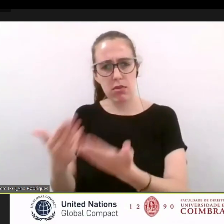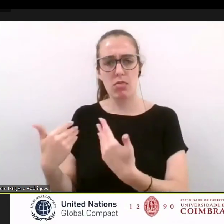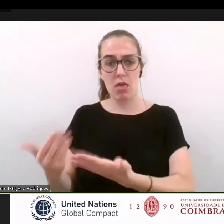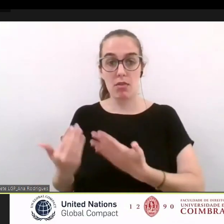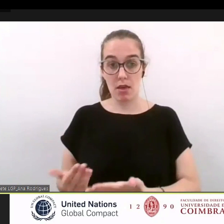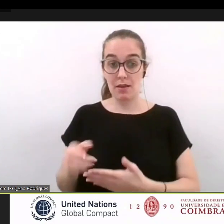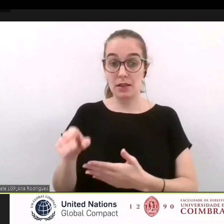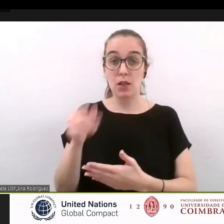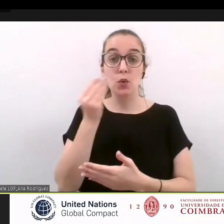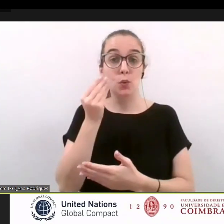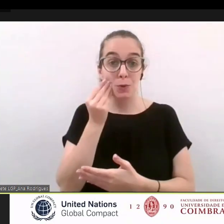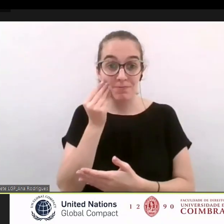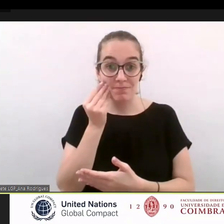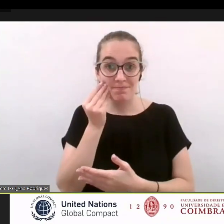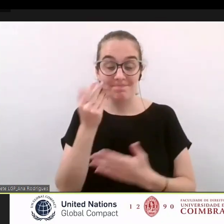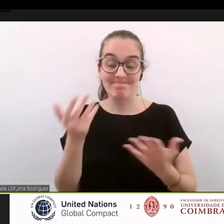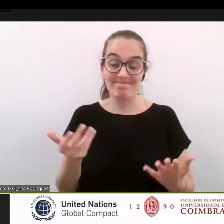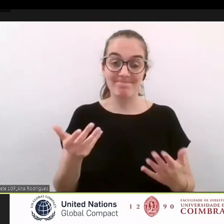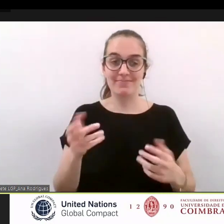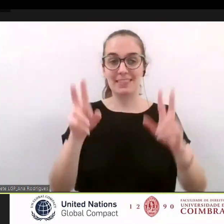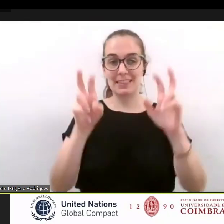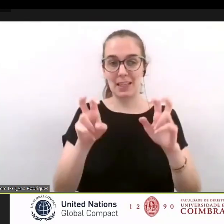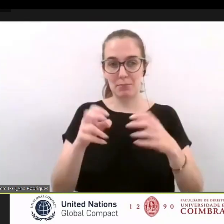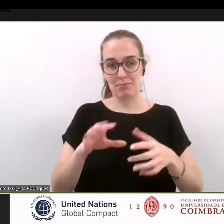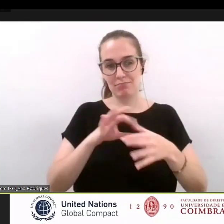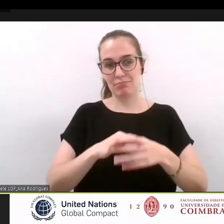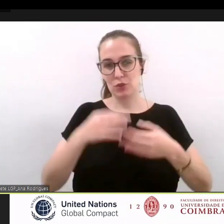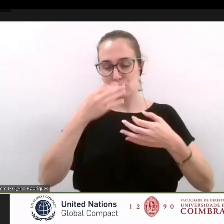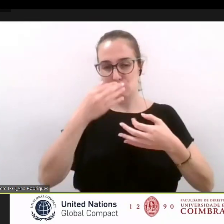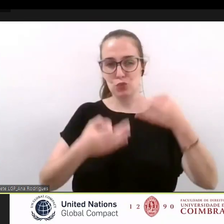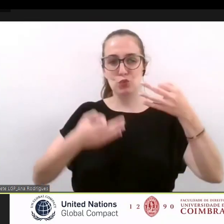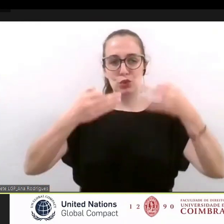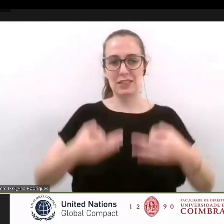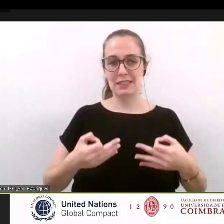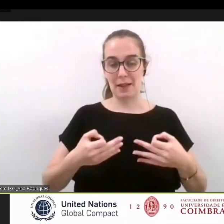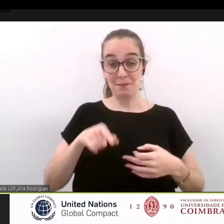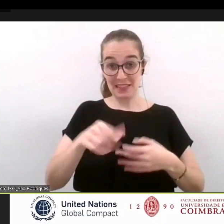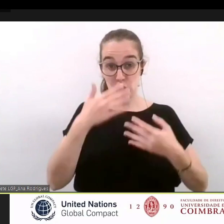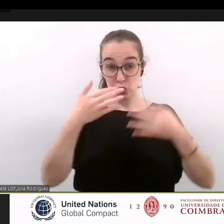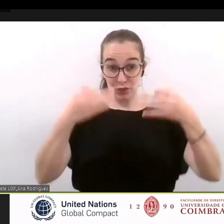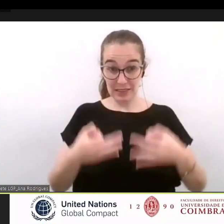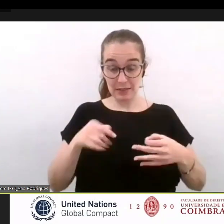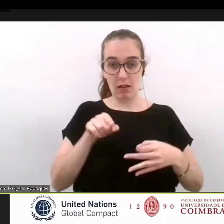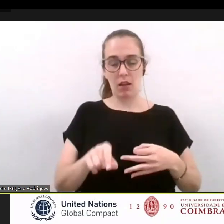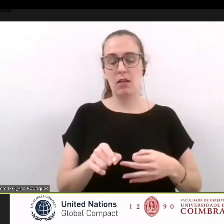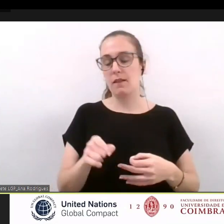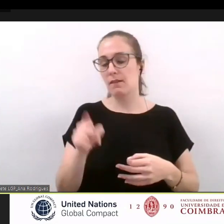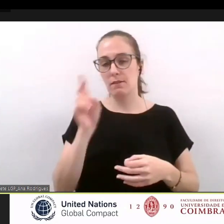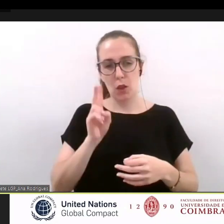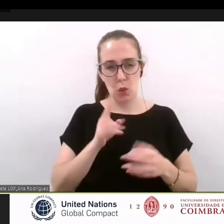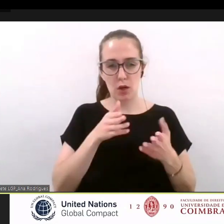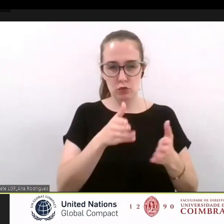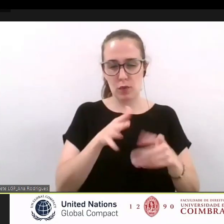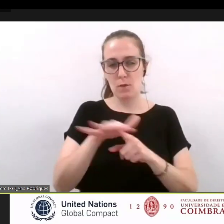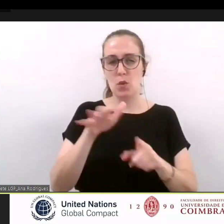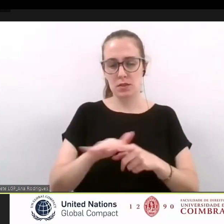na proteção do outro, é a questão da justiça, precisamente. Porque a justiça é um valor muito mobilizador que nos